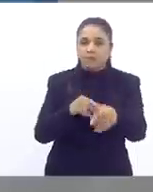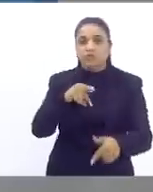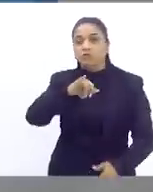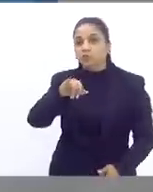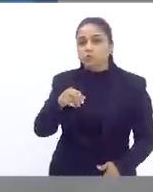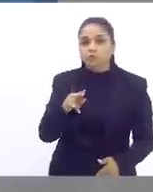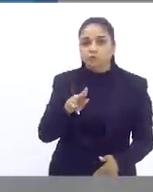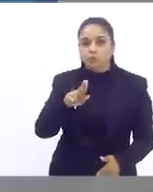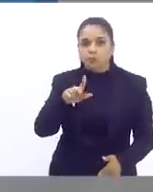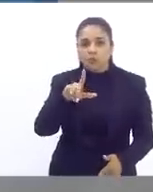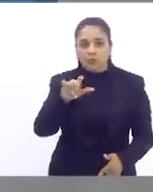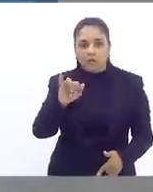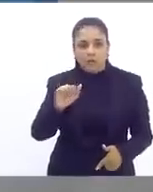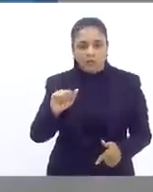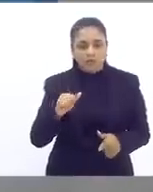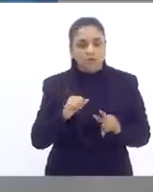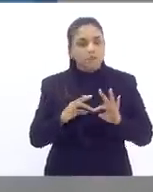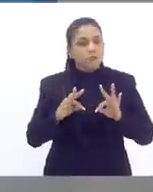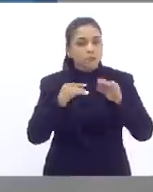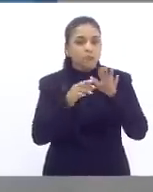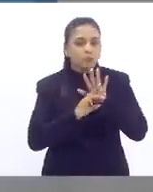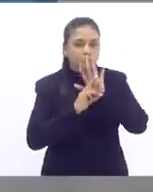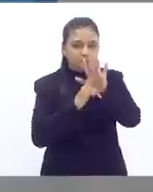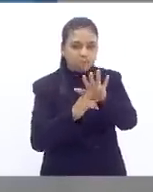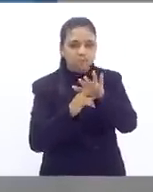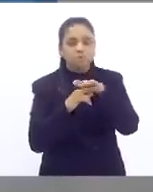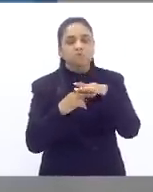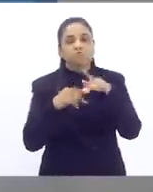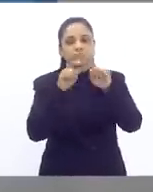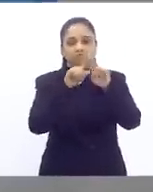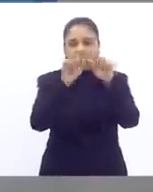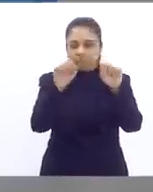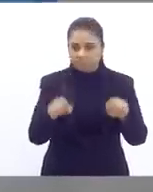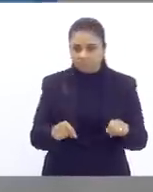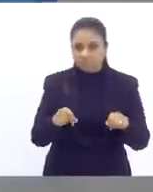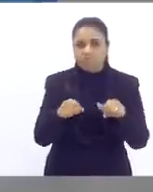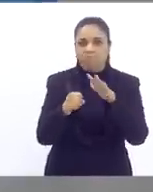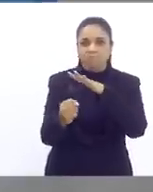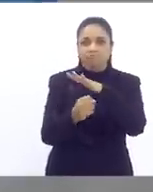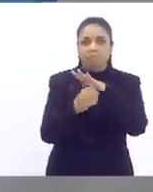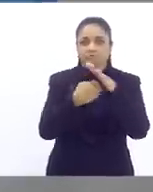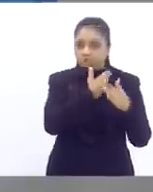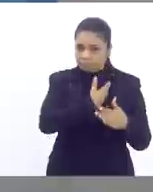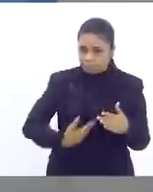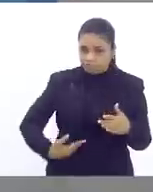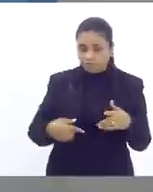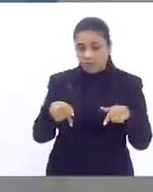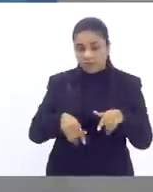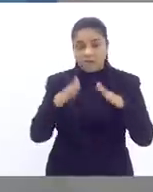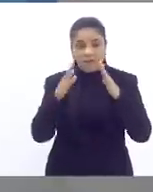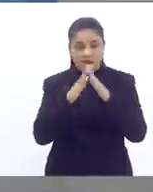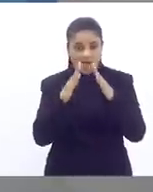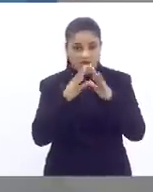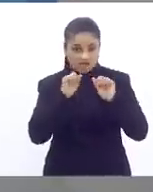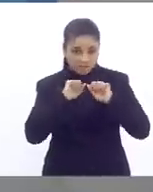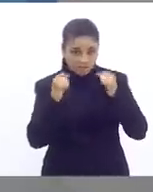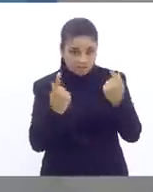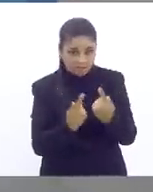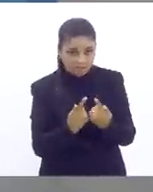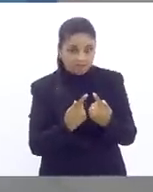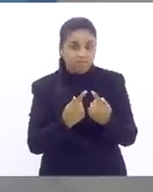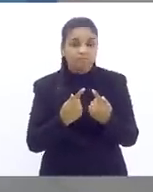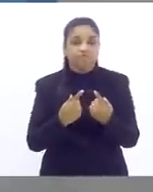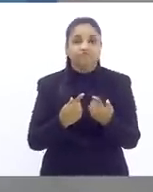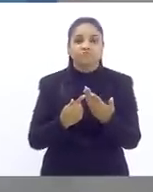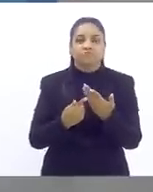Servidores Públicos eu quero rapidamente fazer uma consideração essa casa ao longo do último da última legislatura